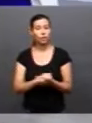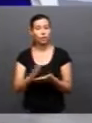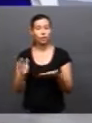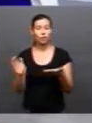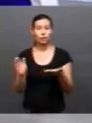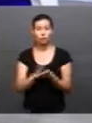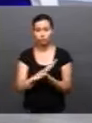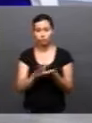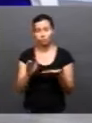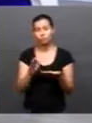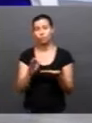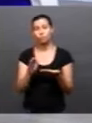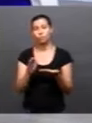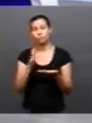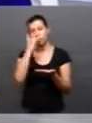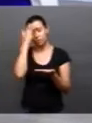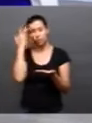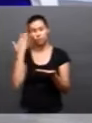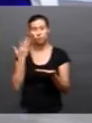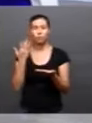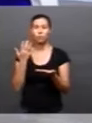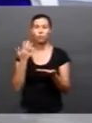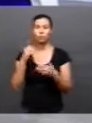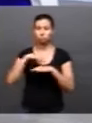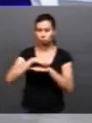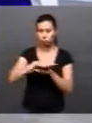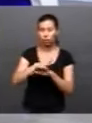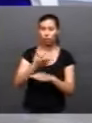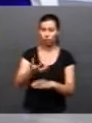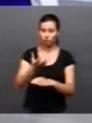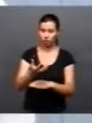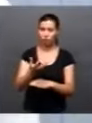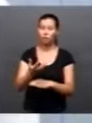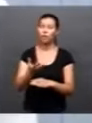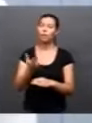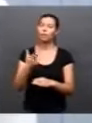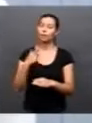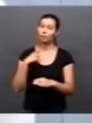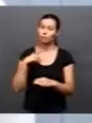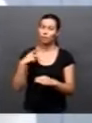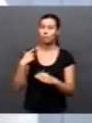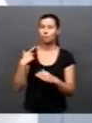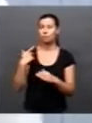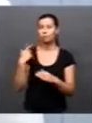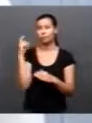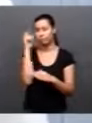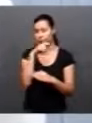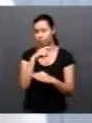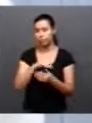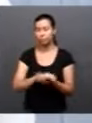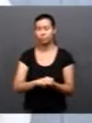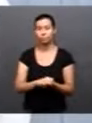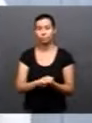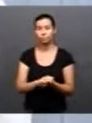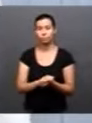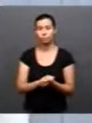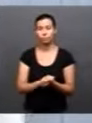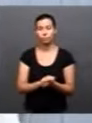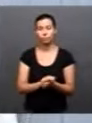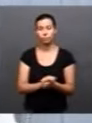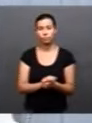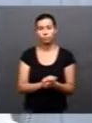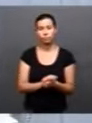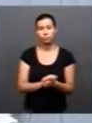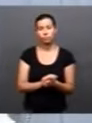pesquisador queira divulgar, nós temos algumas dificuldades. E como? Algumas dificuldades. Nós temos processos de